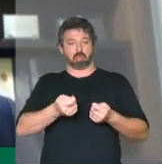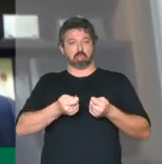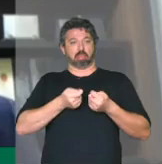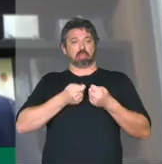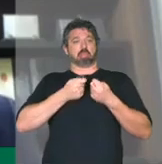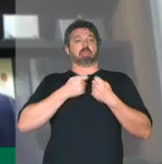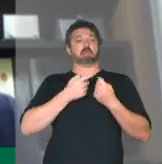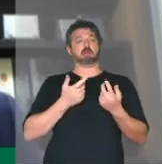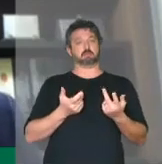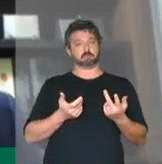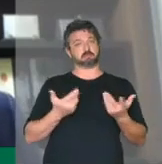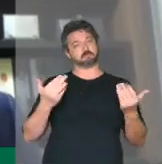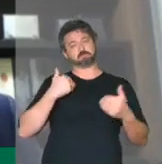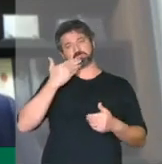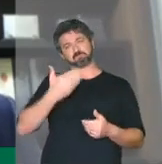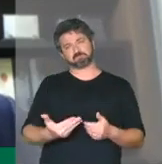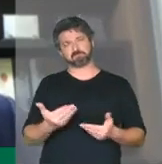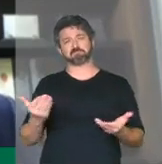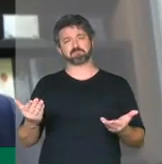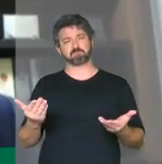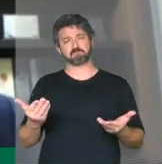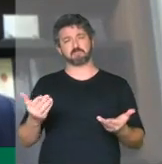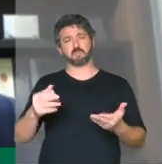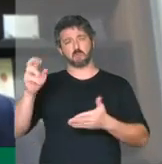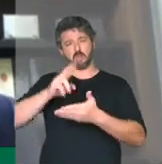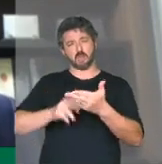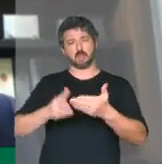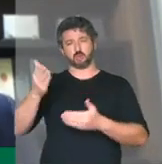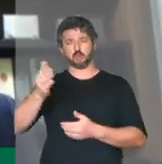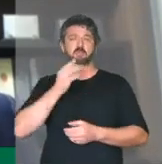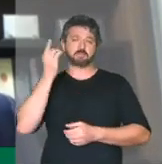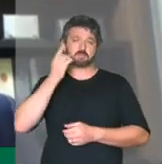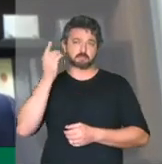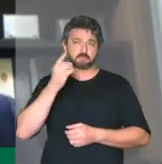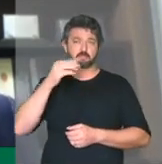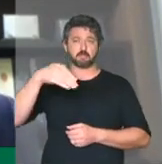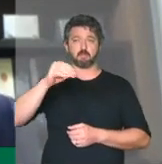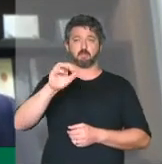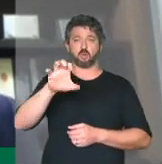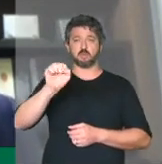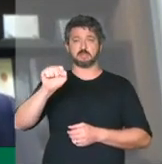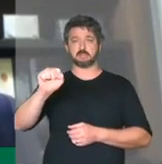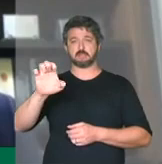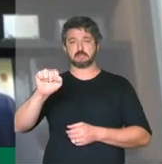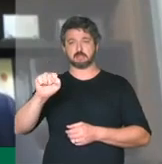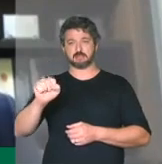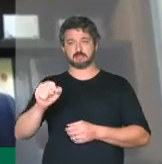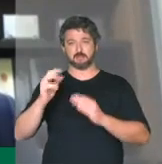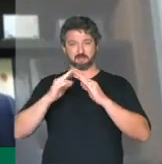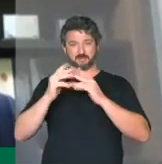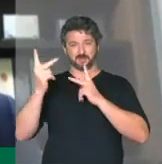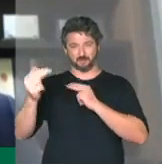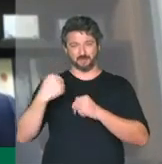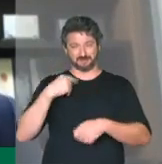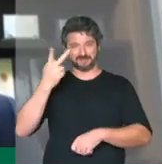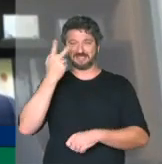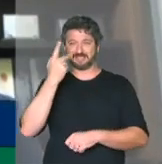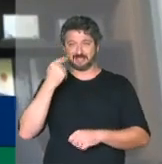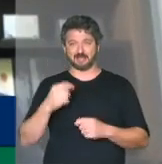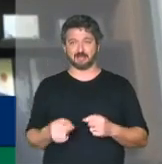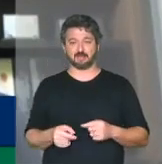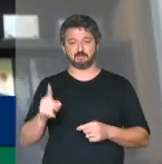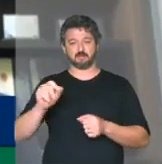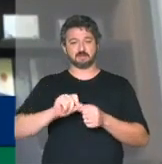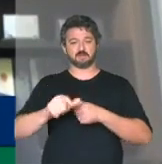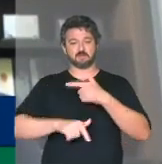Assim, eu faço um apelo ao relator, o deputado Moses Rodrigues, meu conterrâneo aqui do Ceará, que já fez